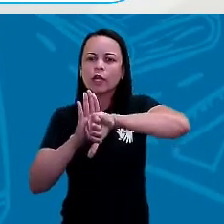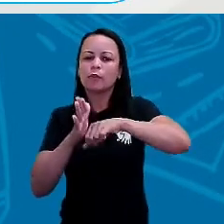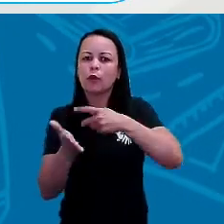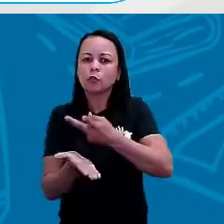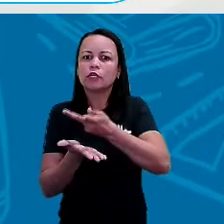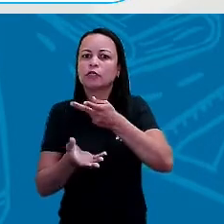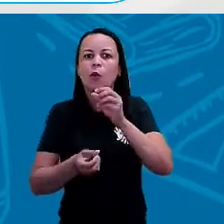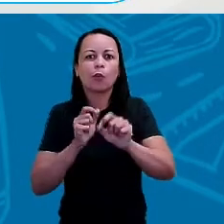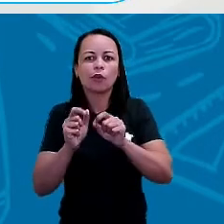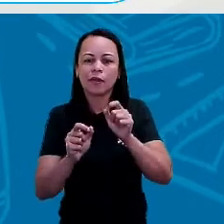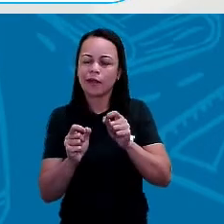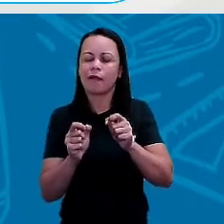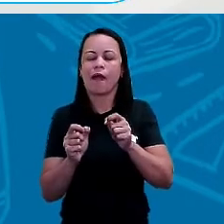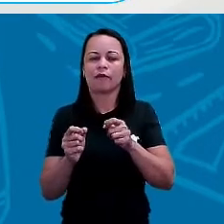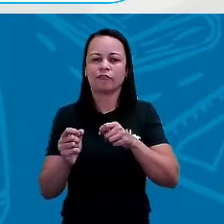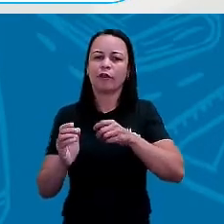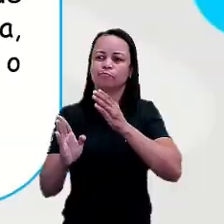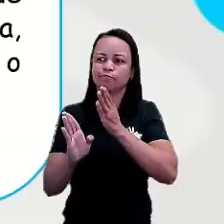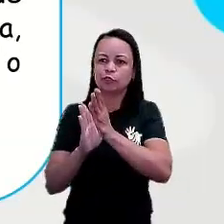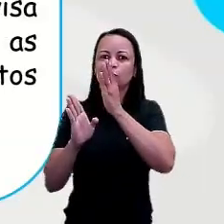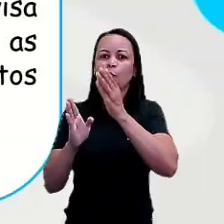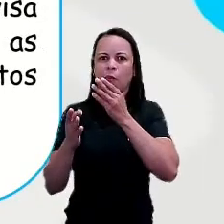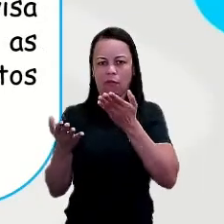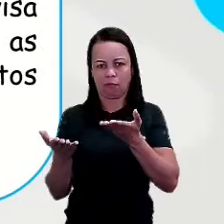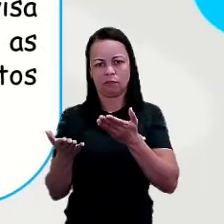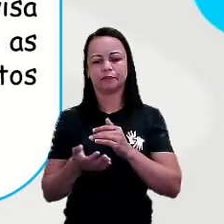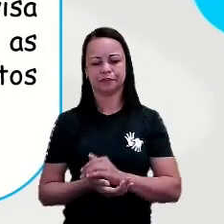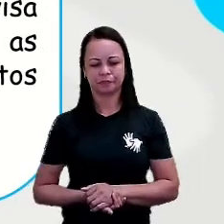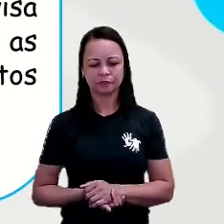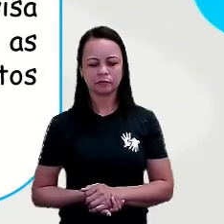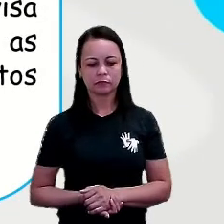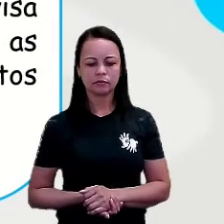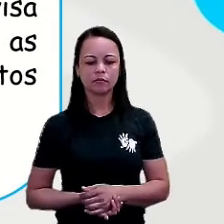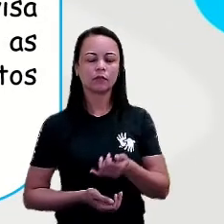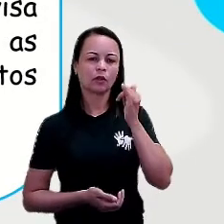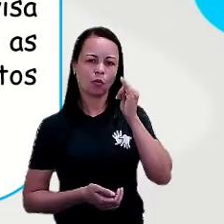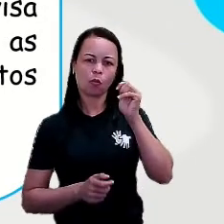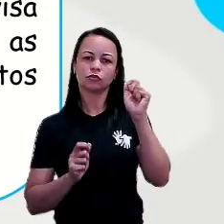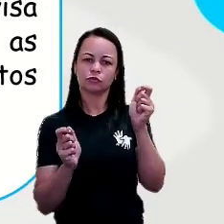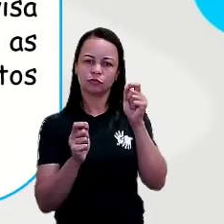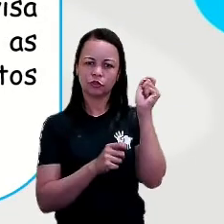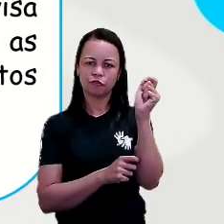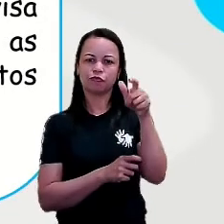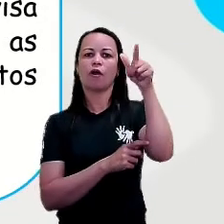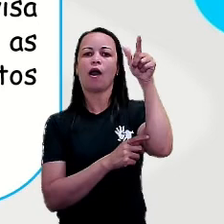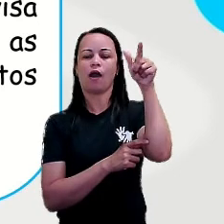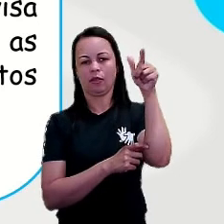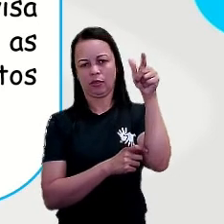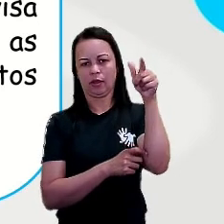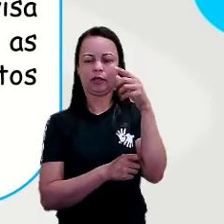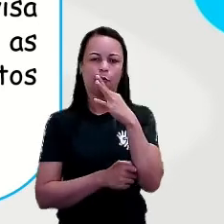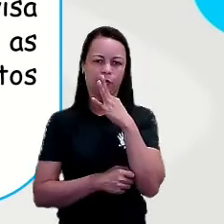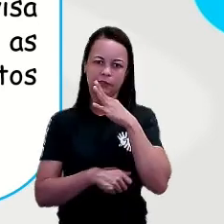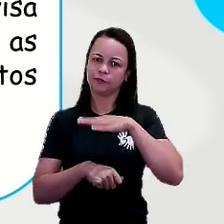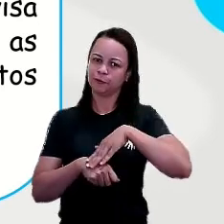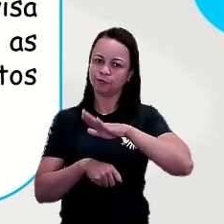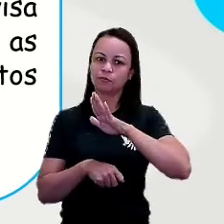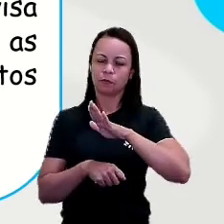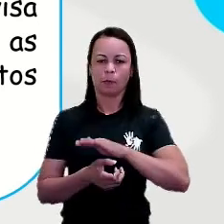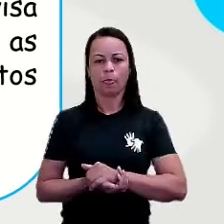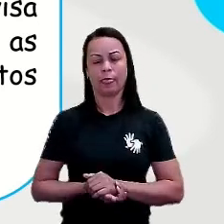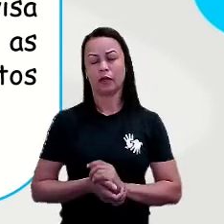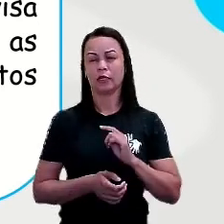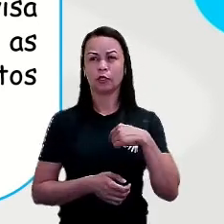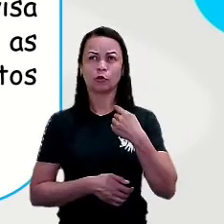consegue. Enfim, temos também o conto de fada, que é o mais conhecido, que a gente não